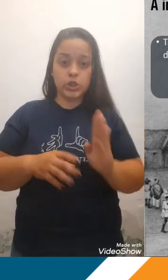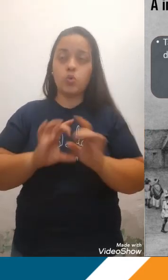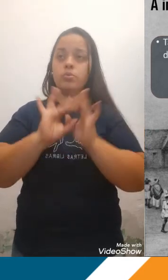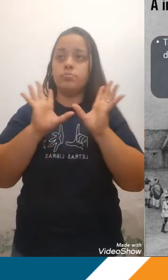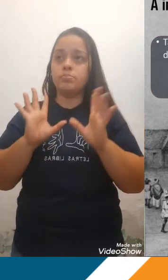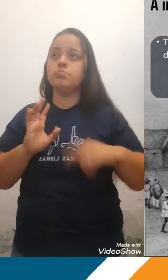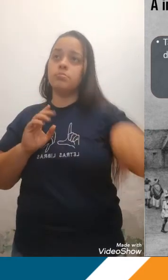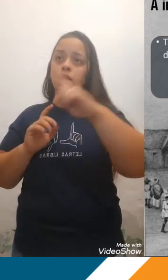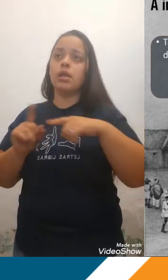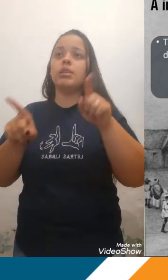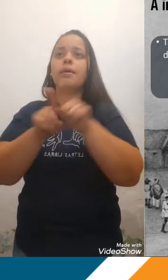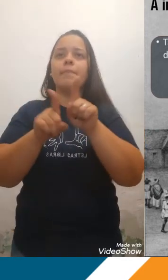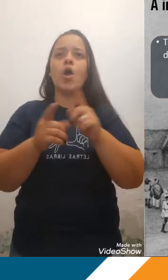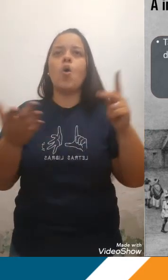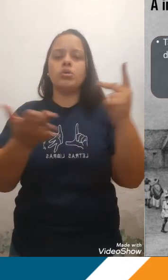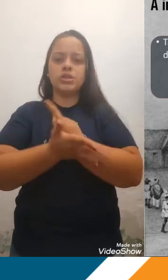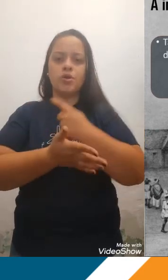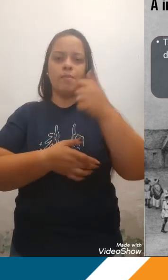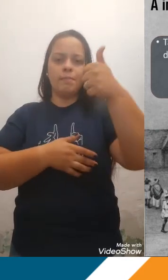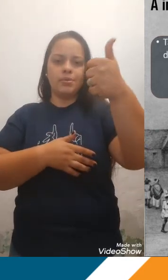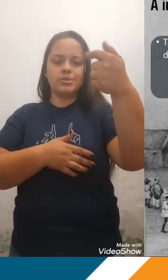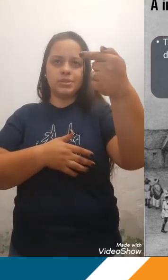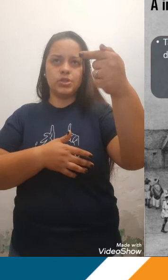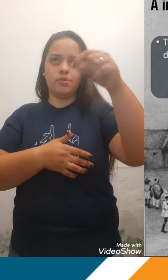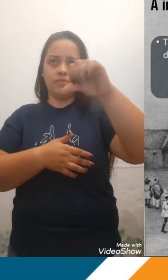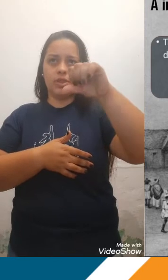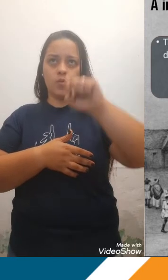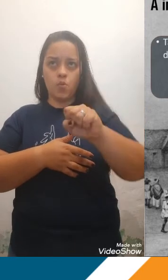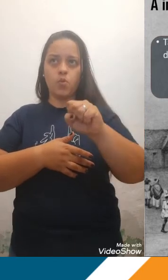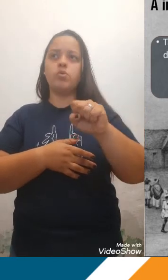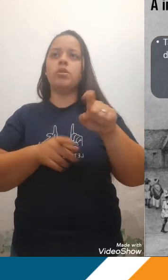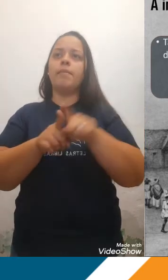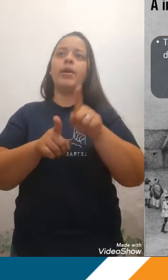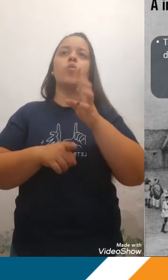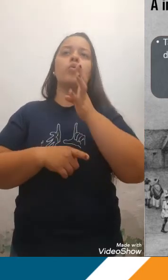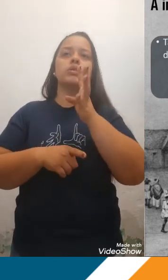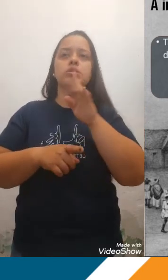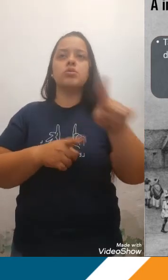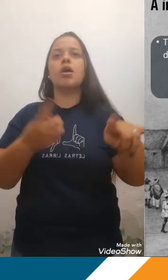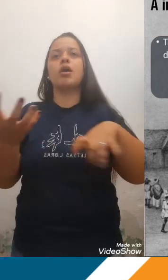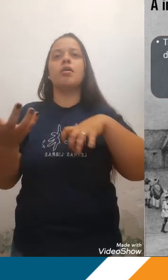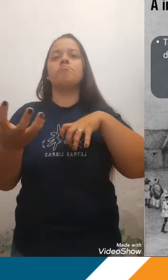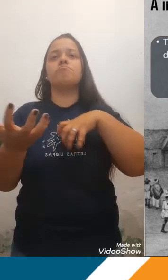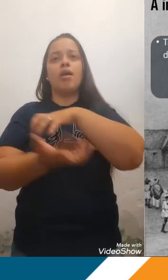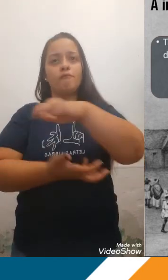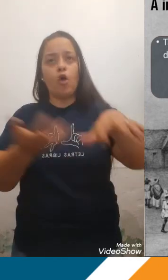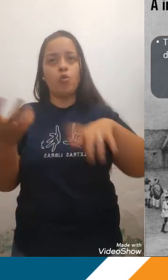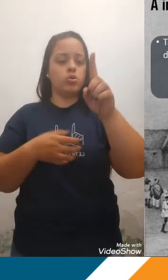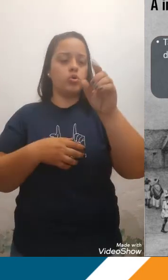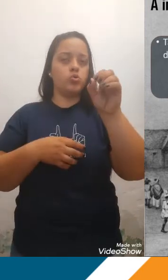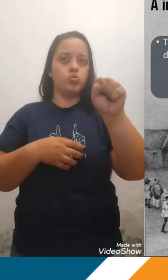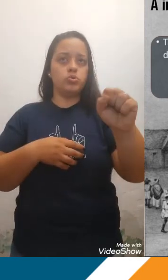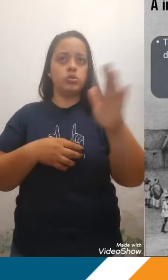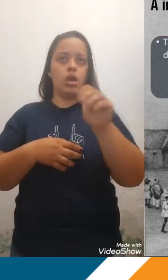veremos nesta aula, que aconteceu no ano de 1798, também conhecida como Revolta dos Alfaiates, foi um